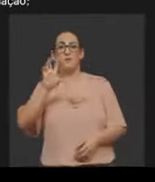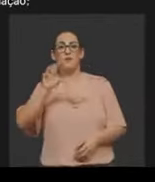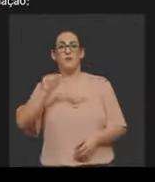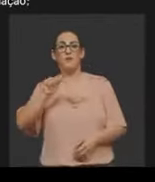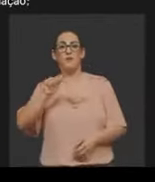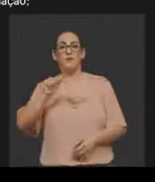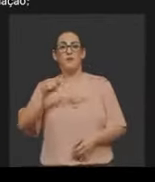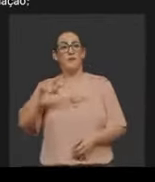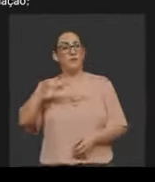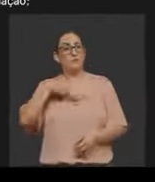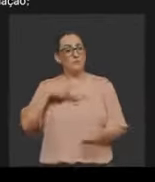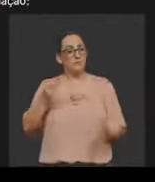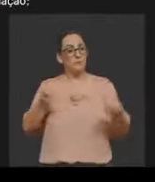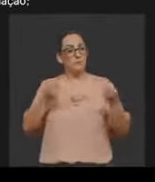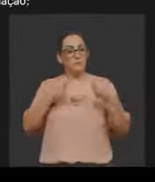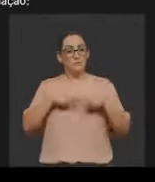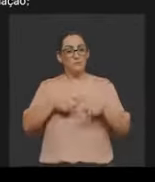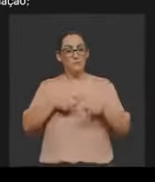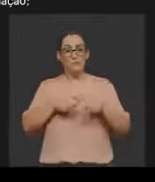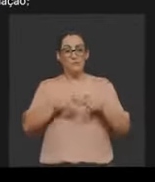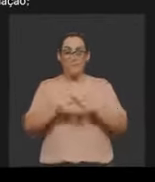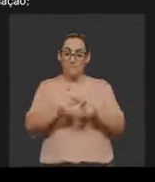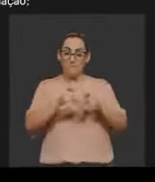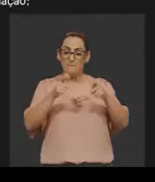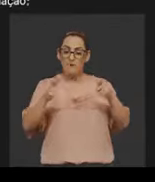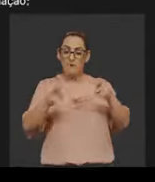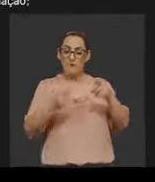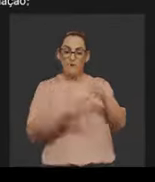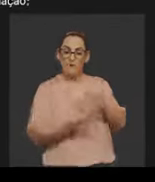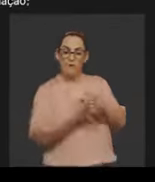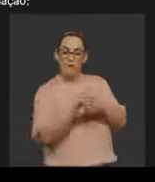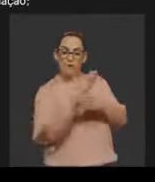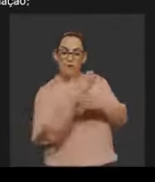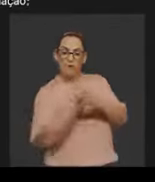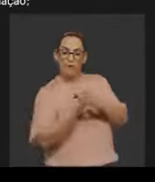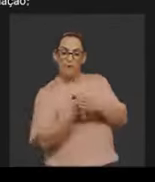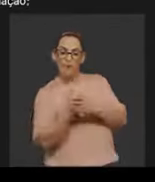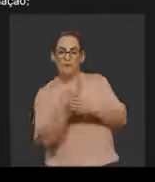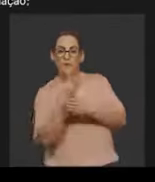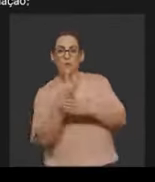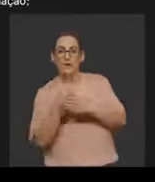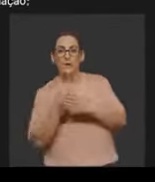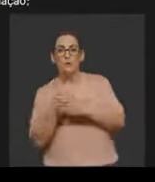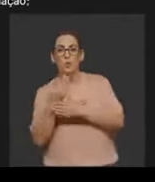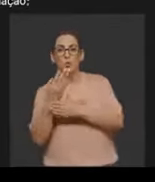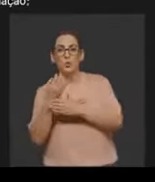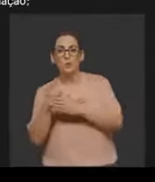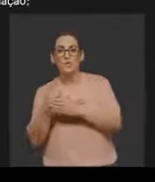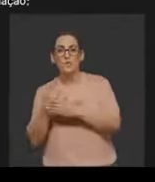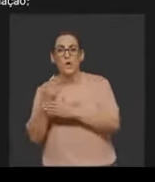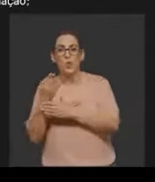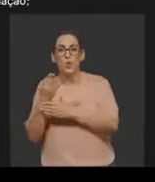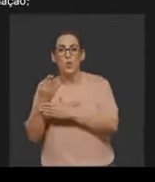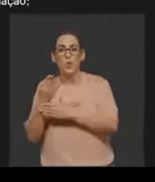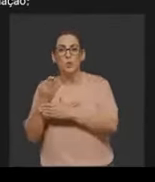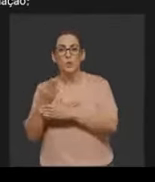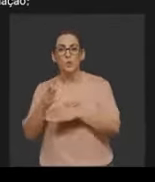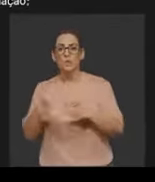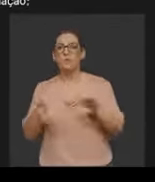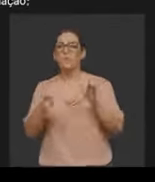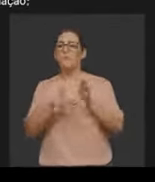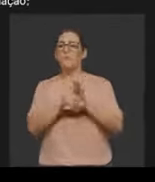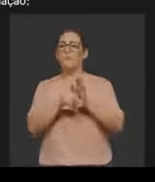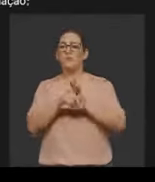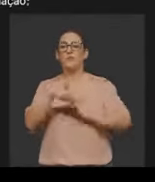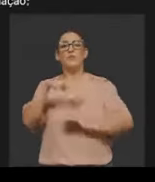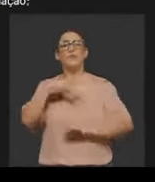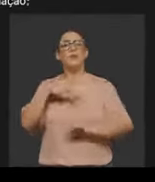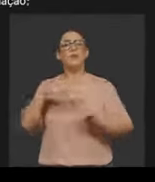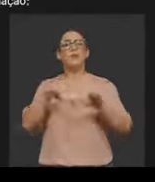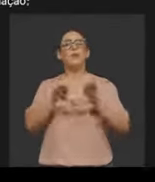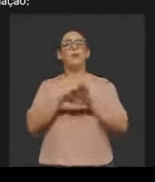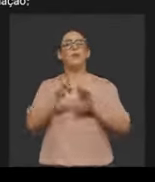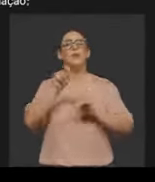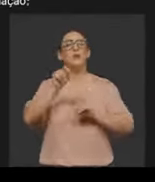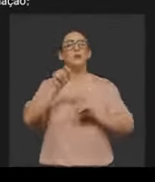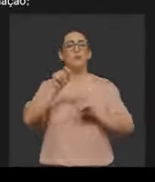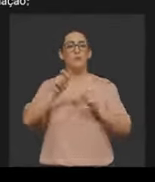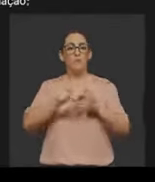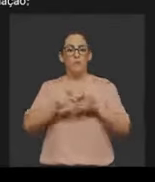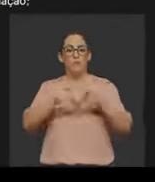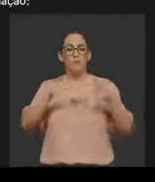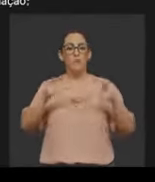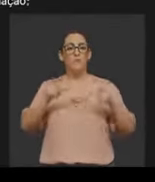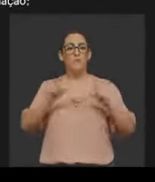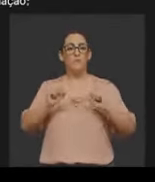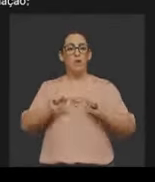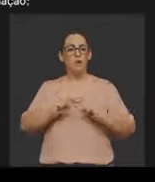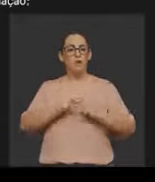reprodução. Quando eu falo dos vasos condutores, essas plantas, então, elas vão possuir o que? Um maior porte, elas vão